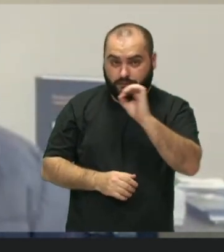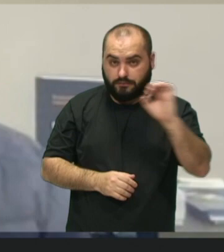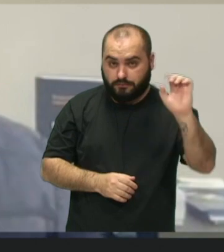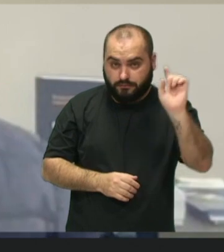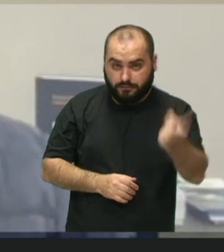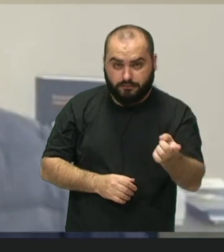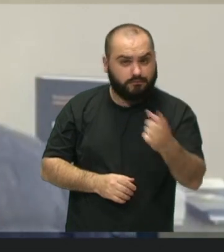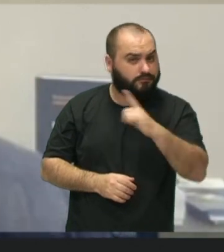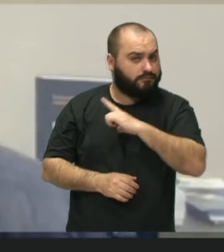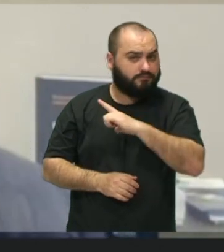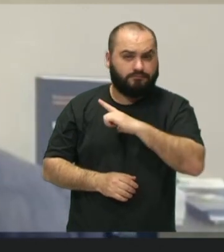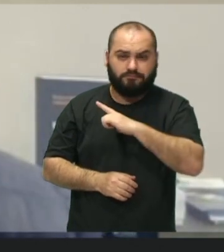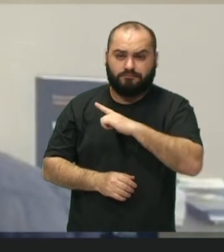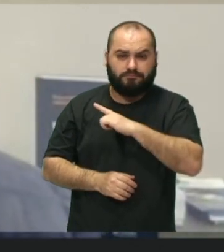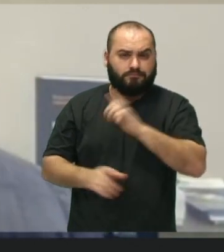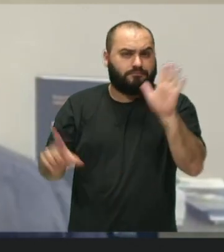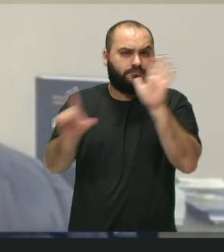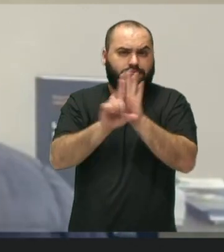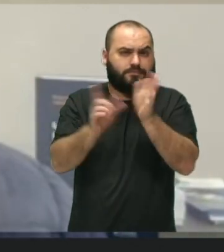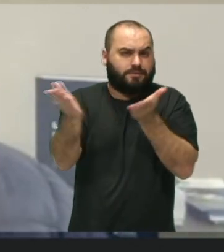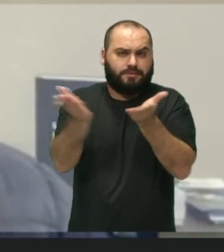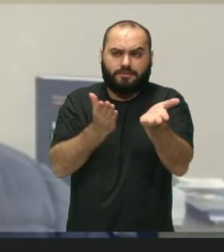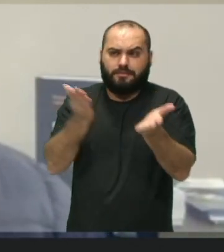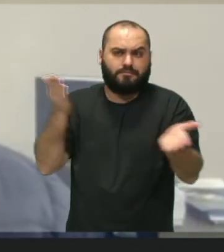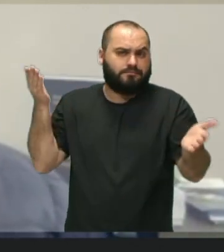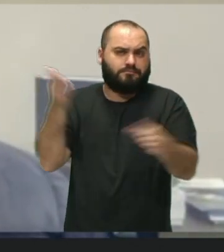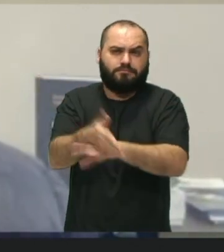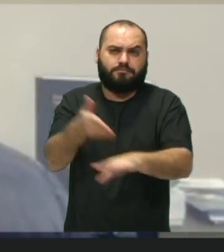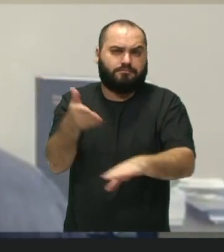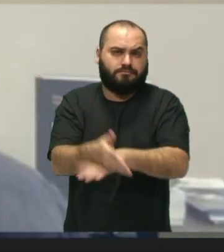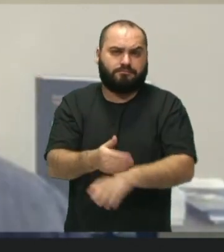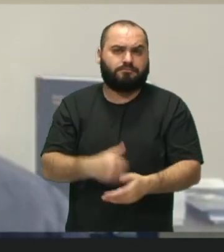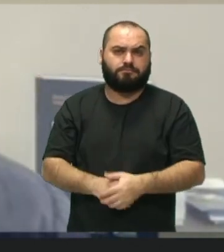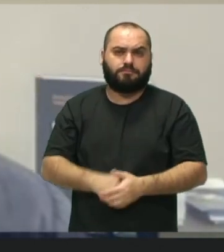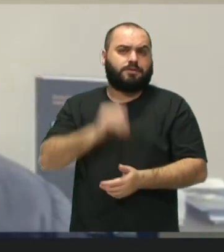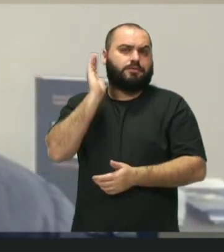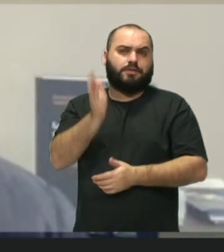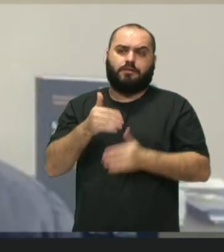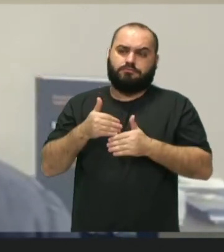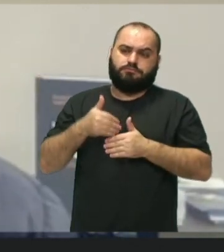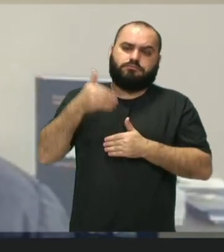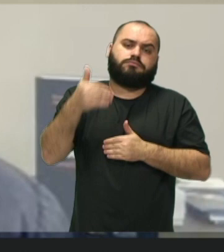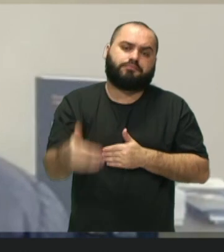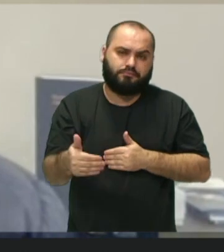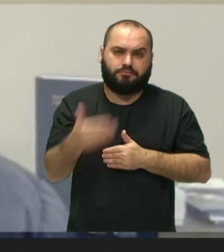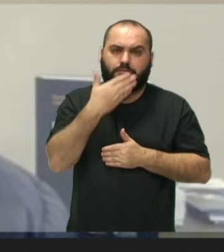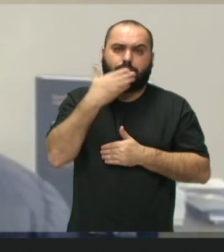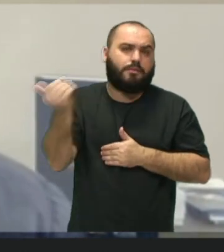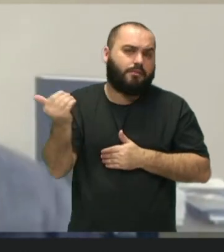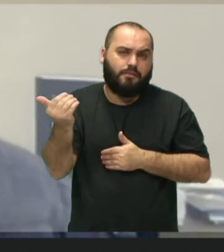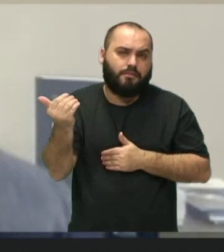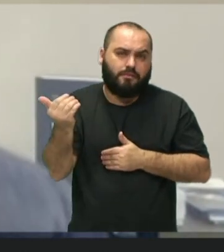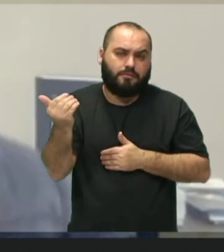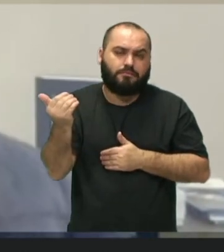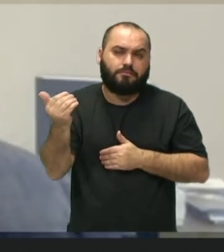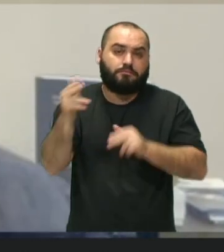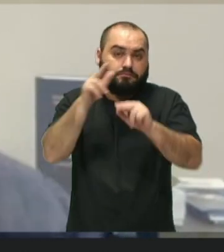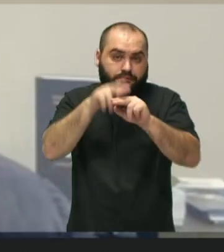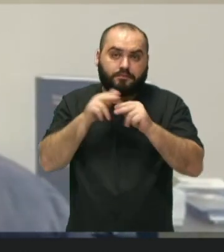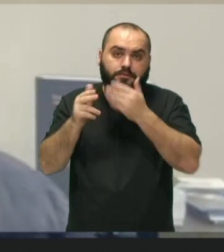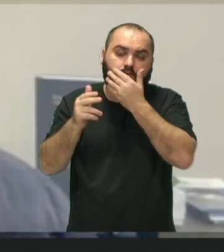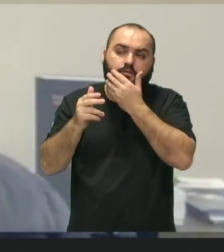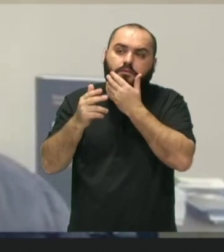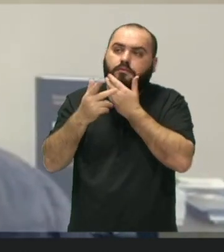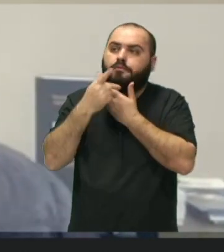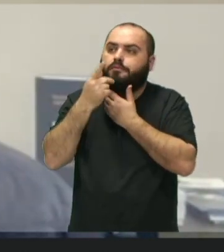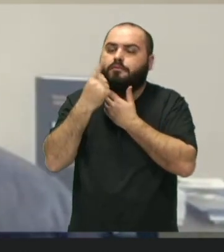uma vantagem absurda nas licitações. Eles praticamente estão um passo à frente das outras empresas. Então, vamos falar de uma